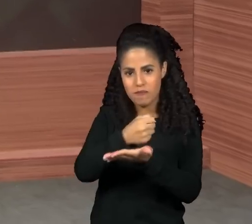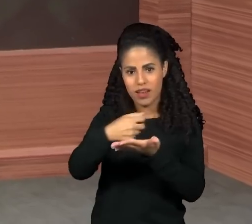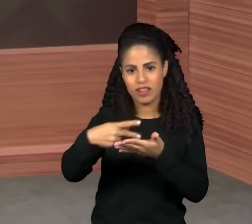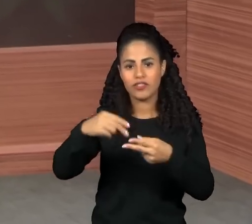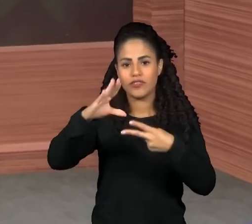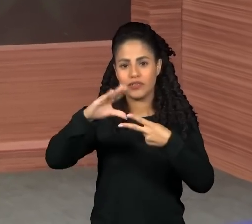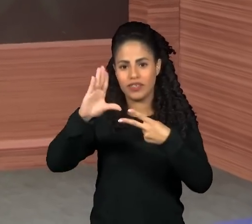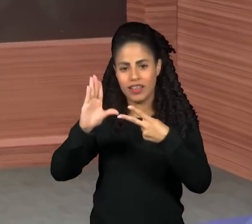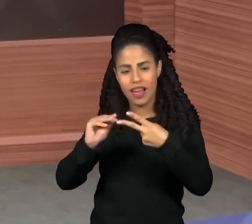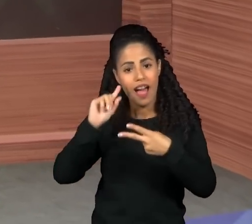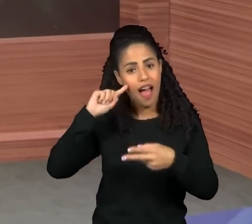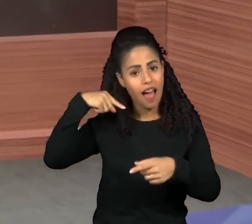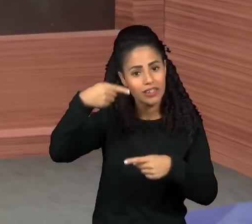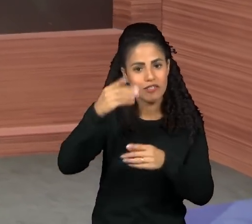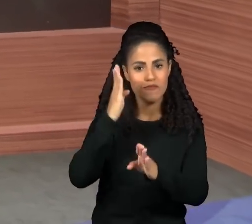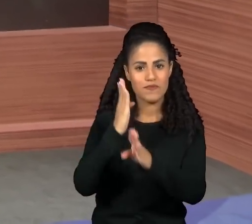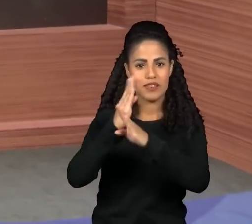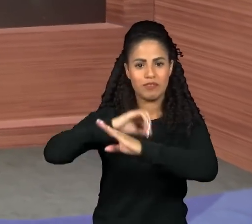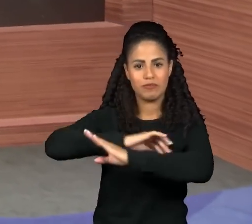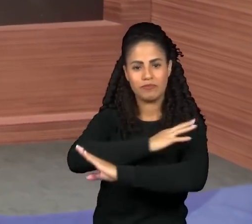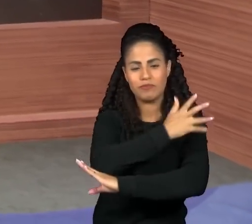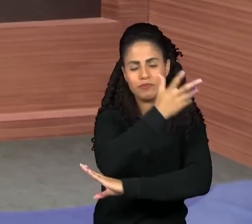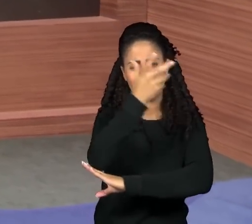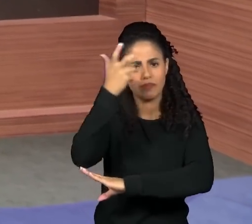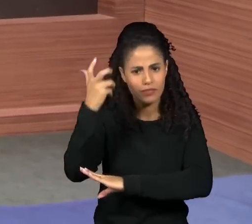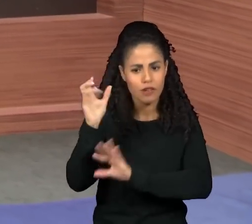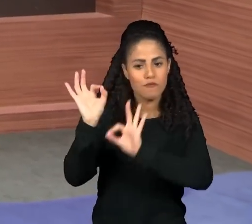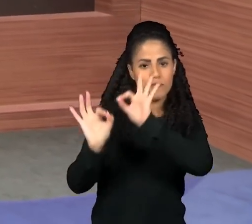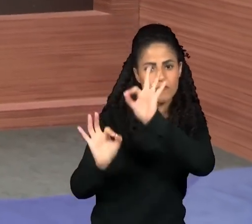aplicativo. Até o próximo Repórter Eco, com mais